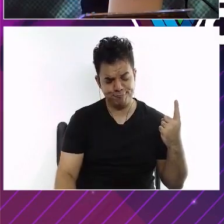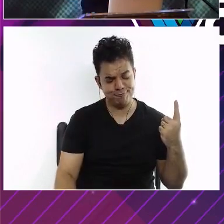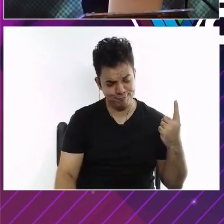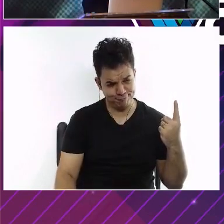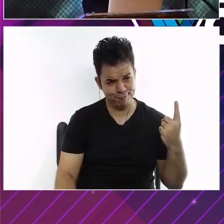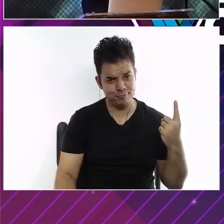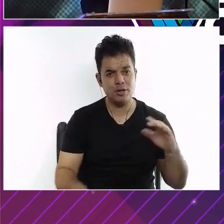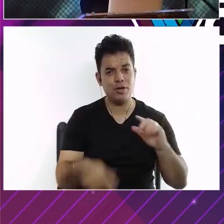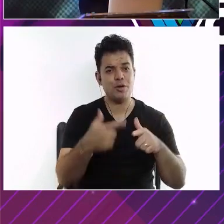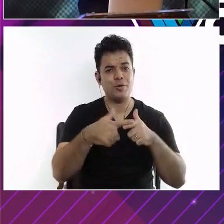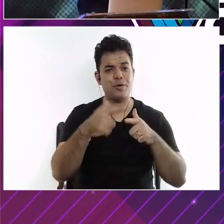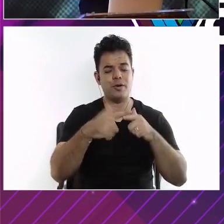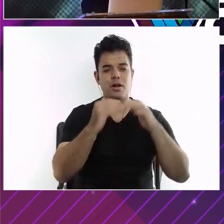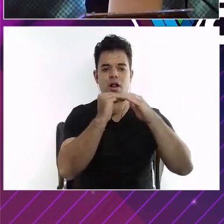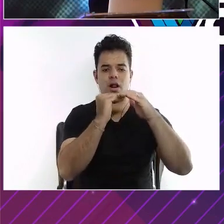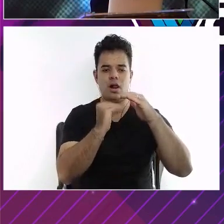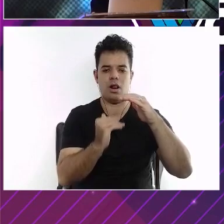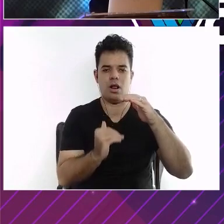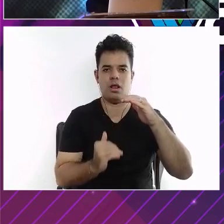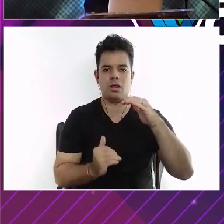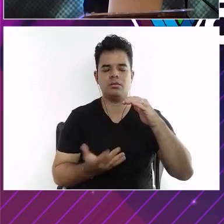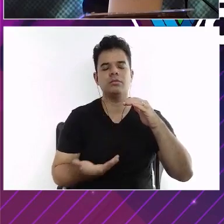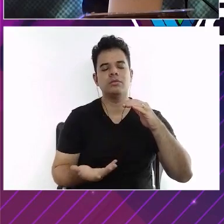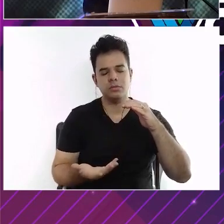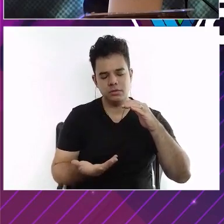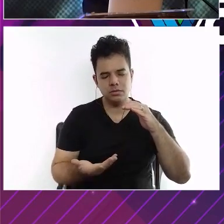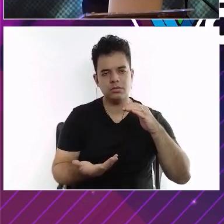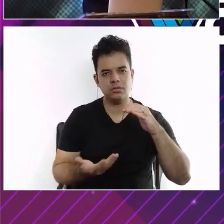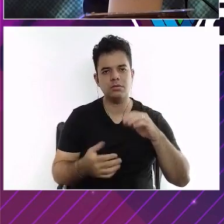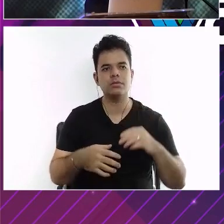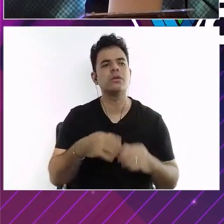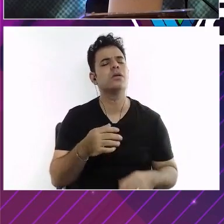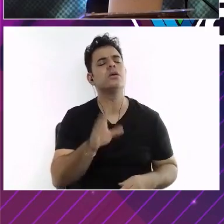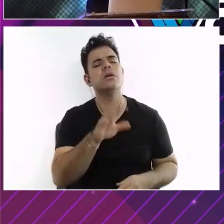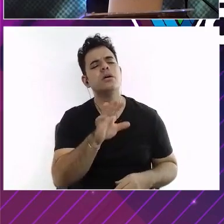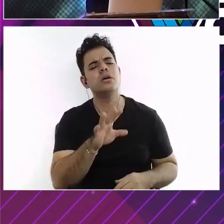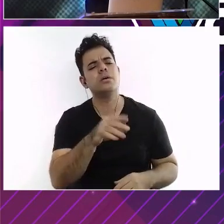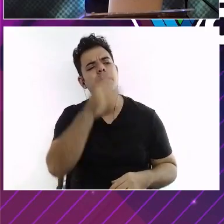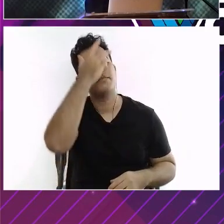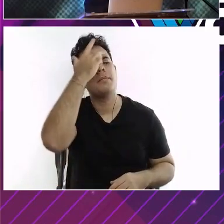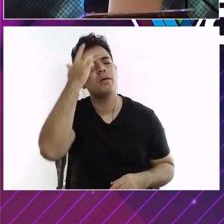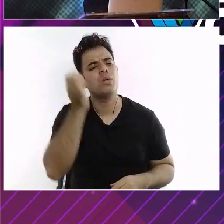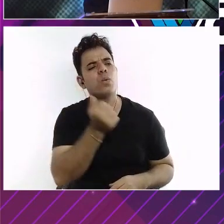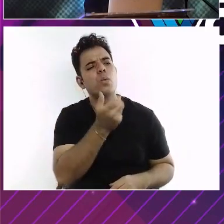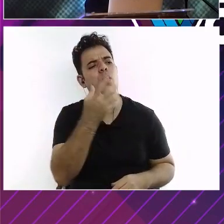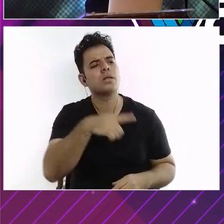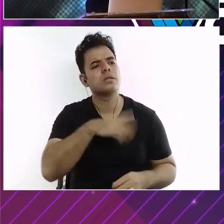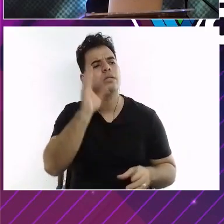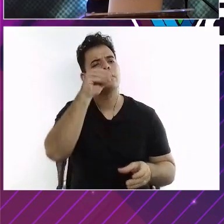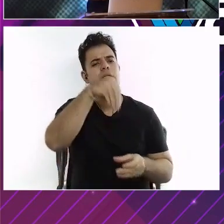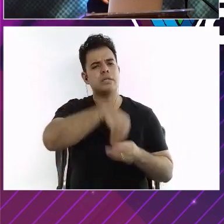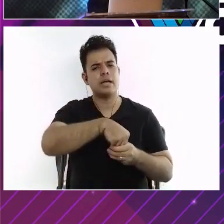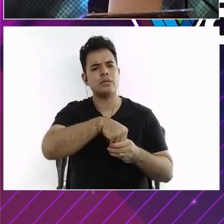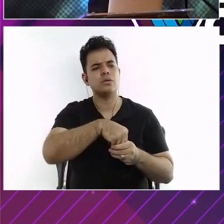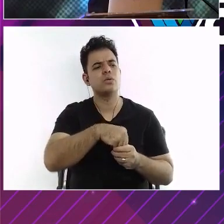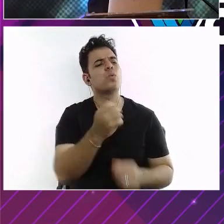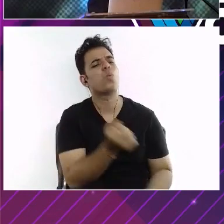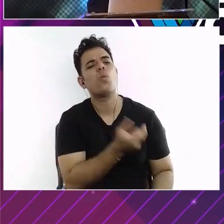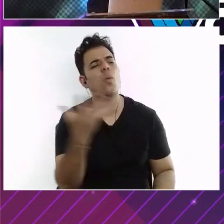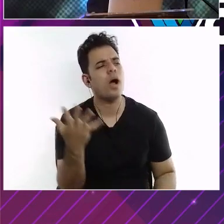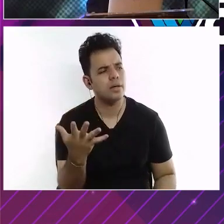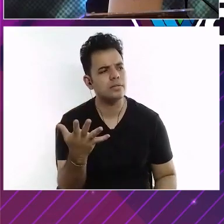escala. Problema de escala, né? Você chega e diz quantas pessoas a gente tem aqui. Não quero nem saber qual é o número. Nós